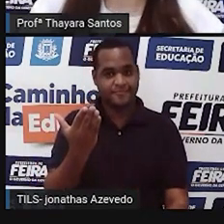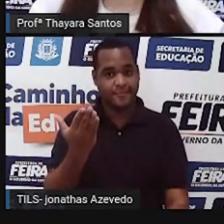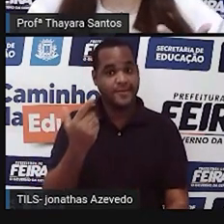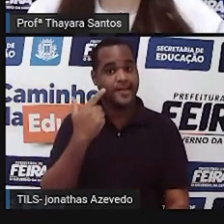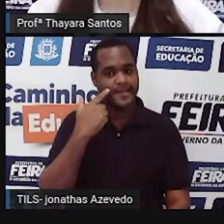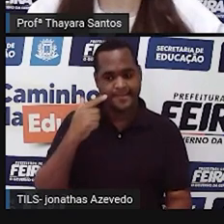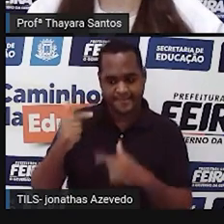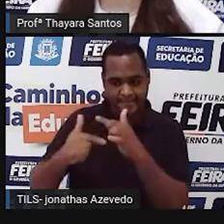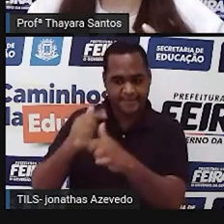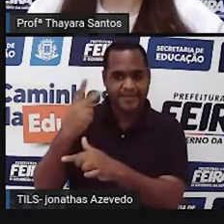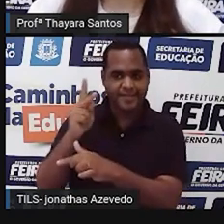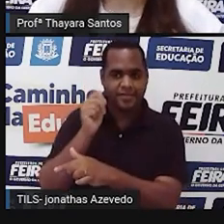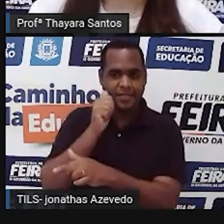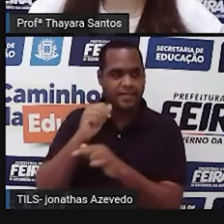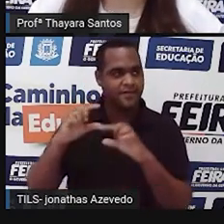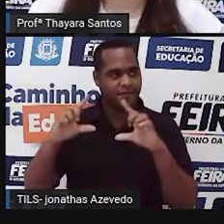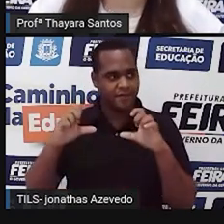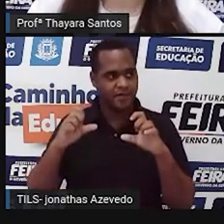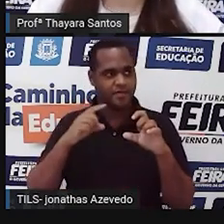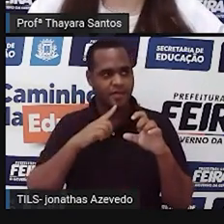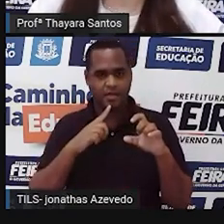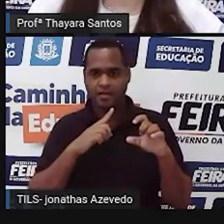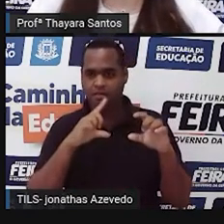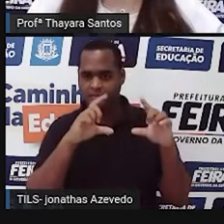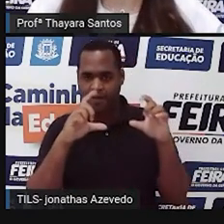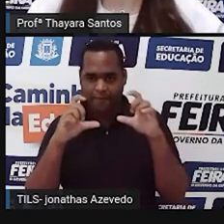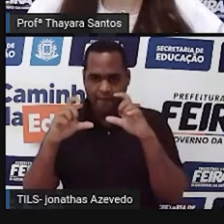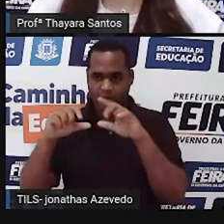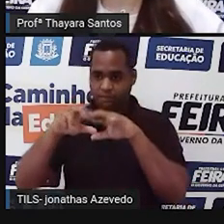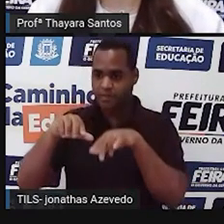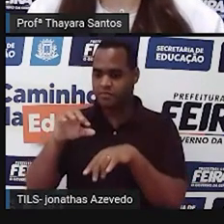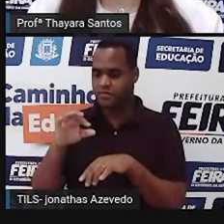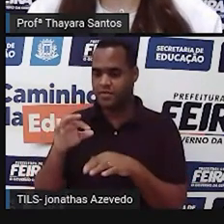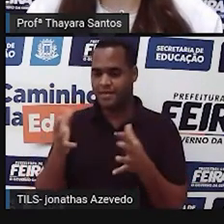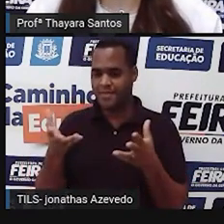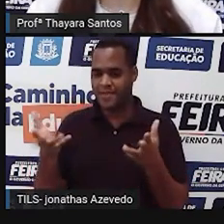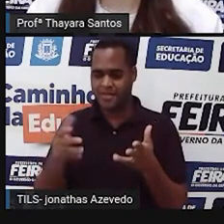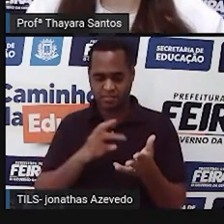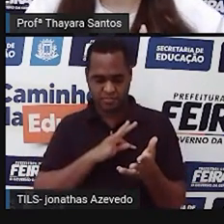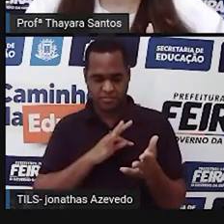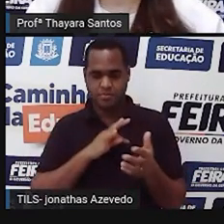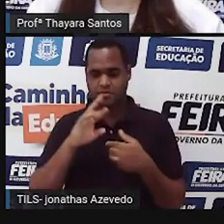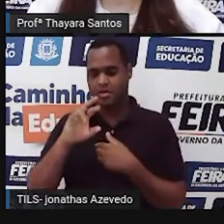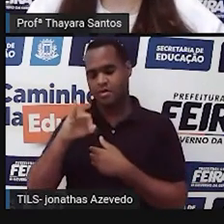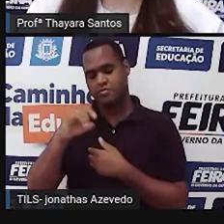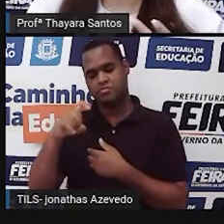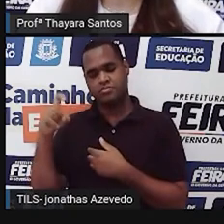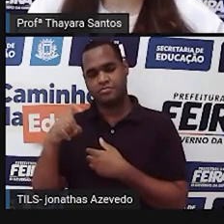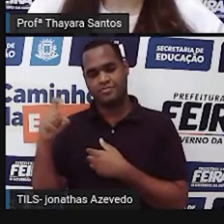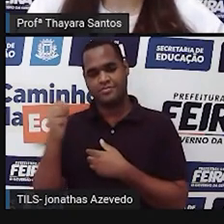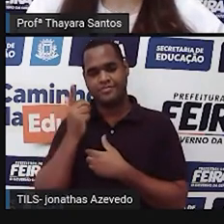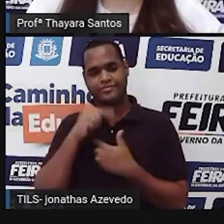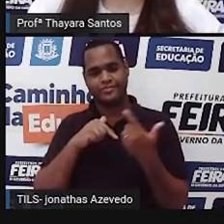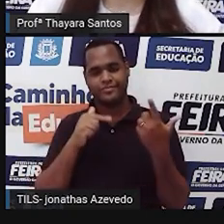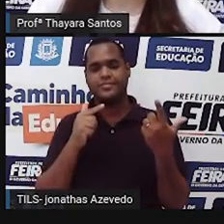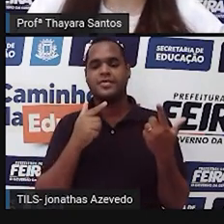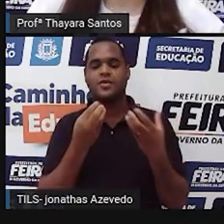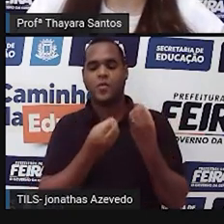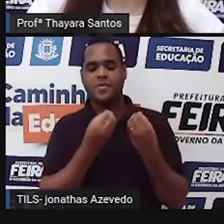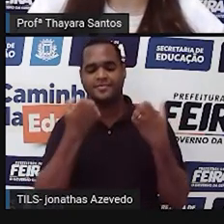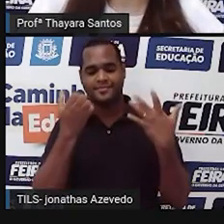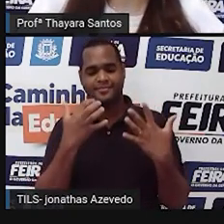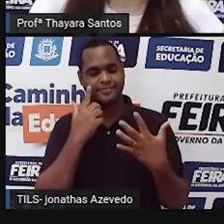dos trabalhos dela, das fotografias que ela tirou utilizando a técnica de difração do raio-x, é que eles conseguiram